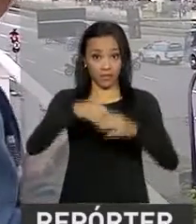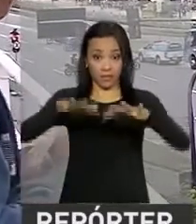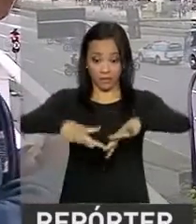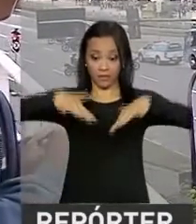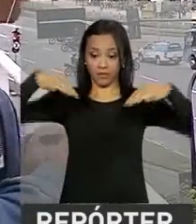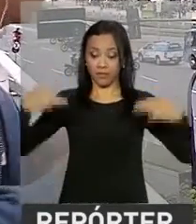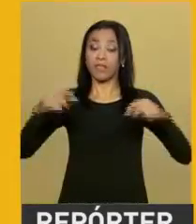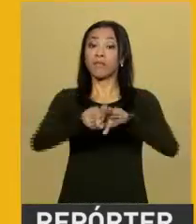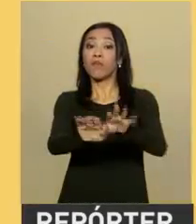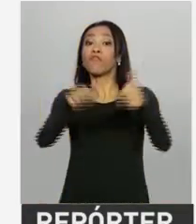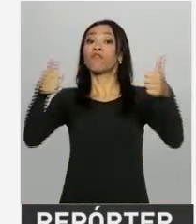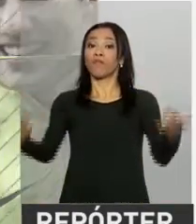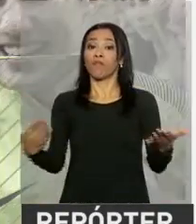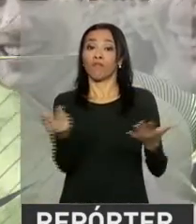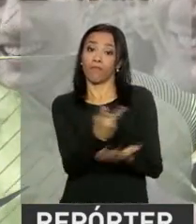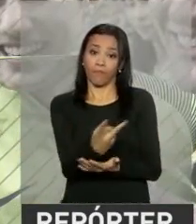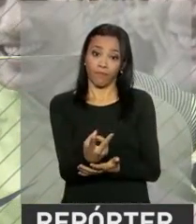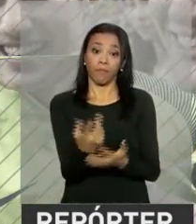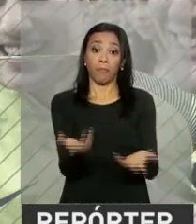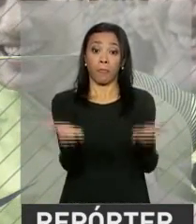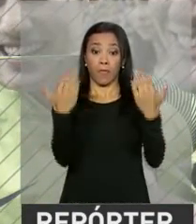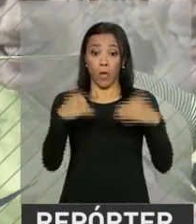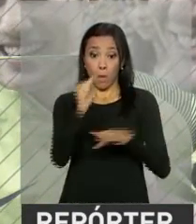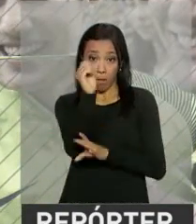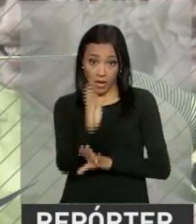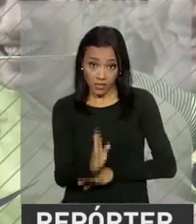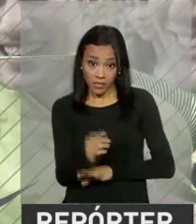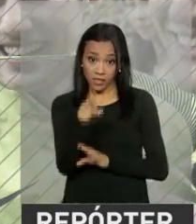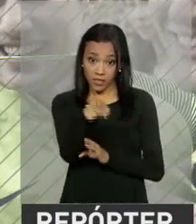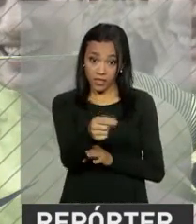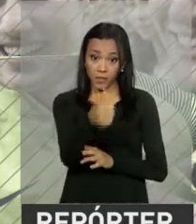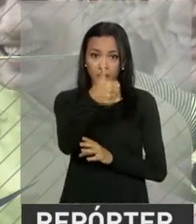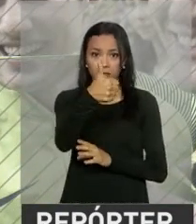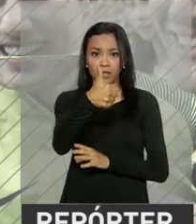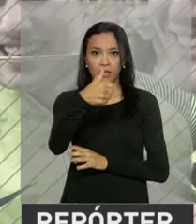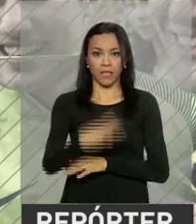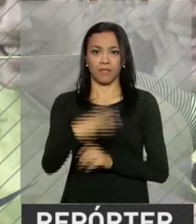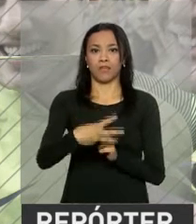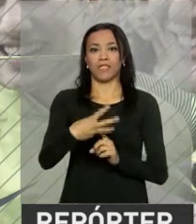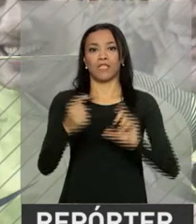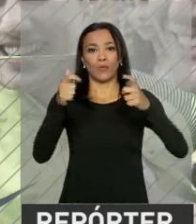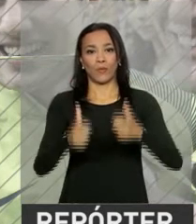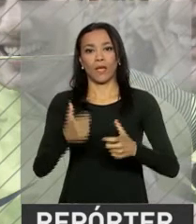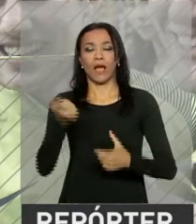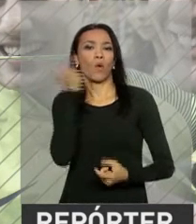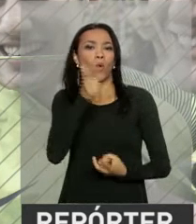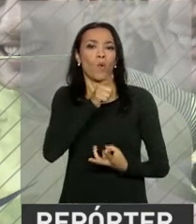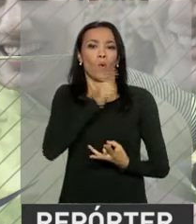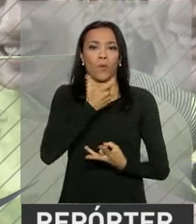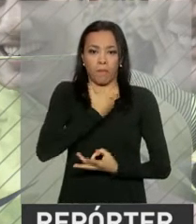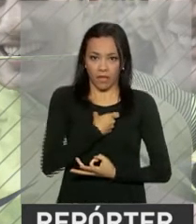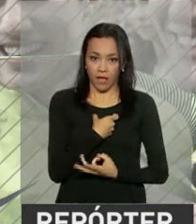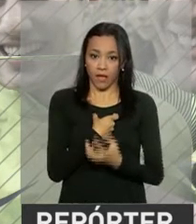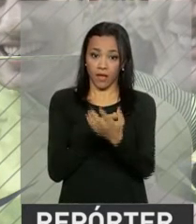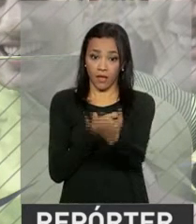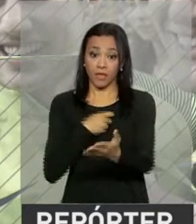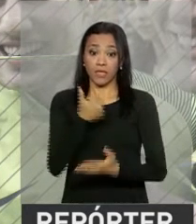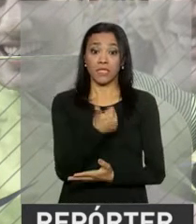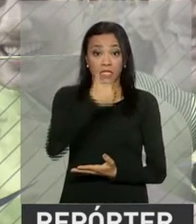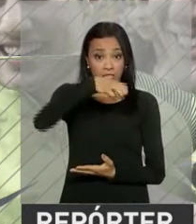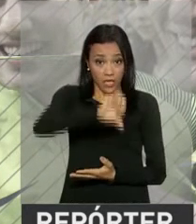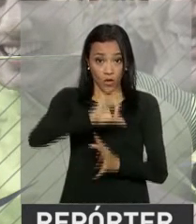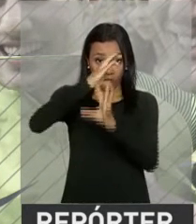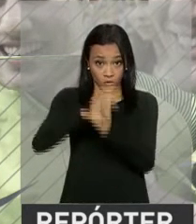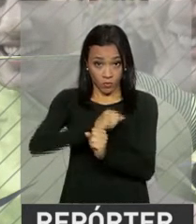dentro delas também. O Brasil terminou a Olimpíada em 13º lugar no quadro de medalhas. Foram 19